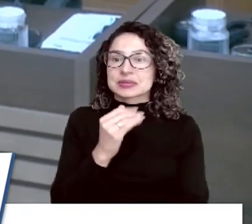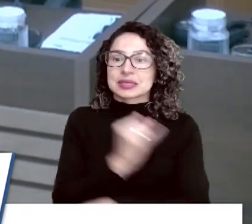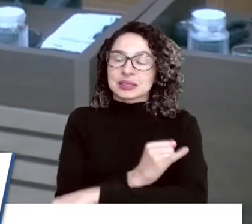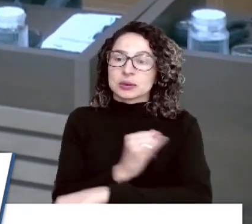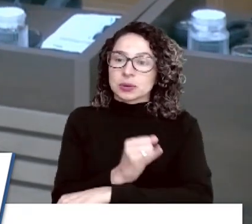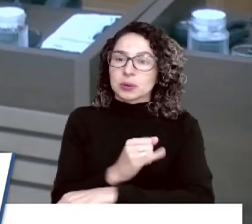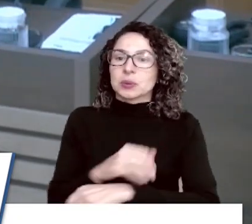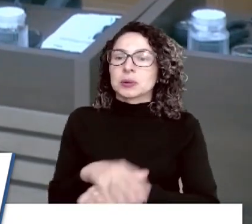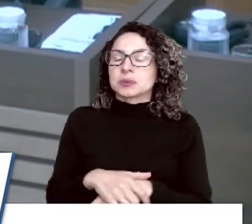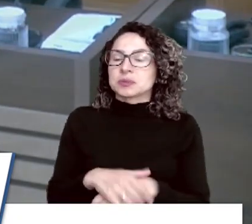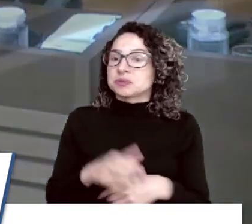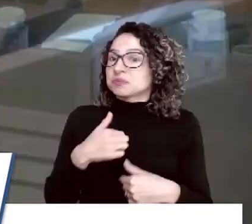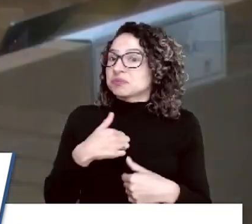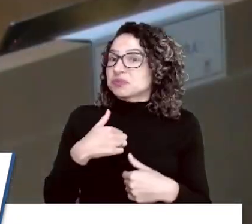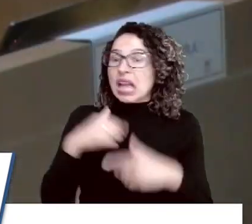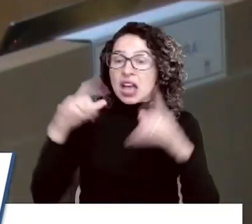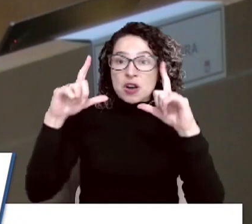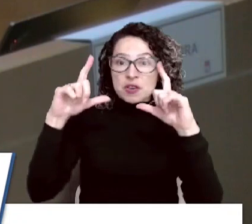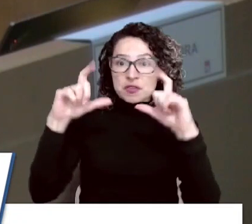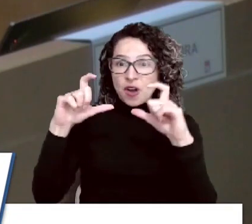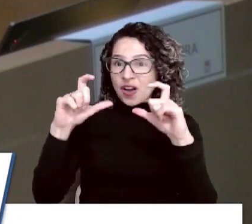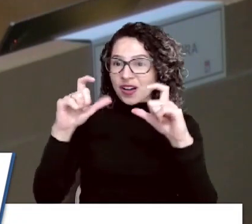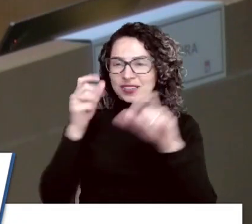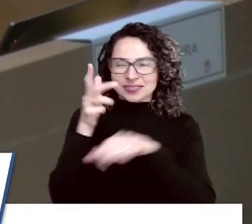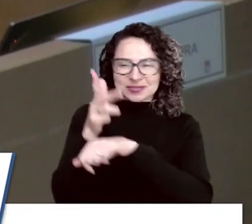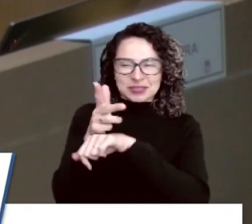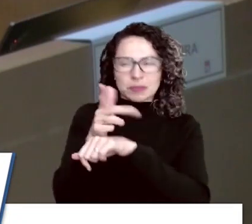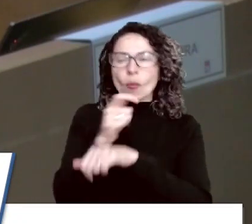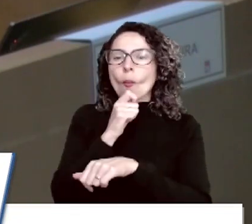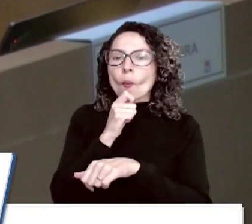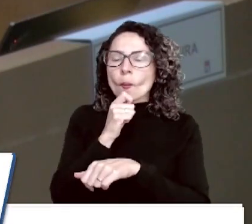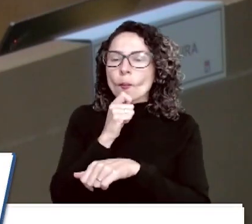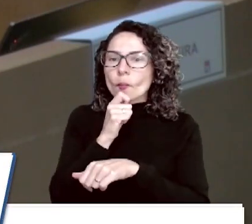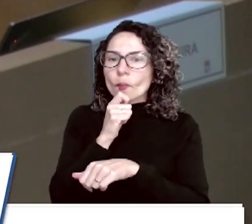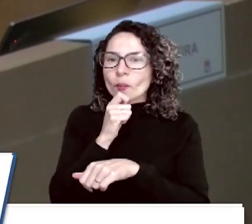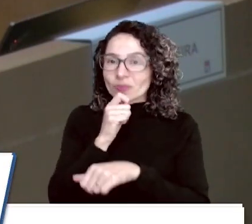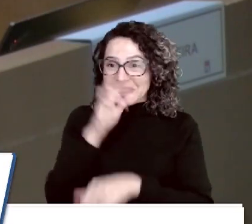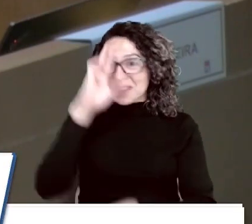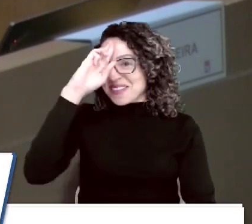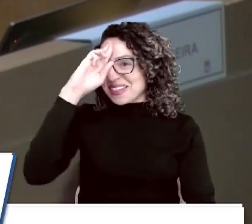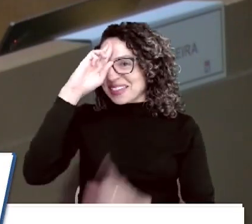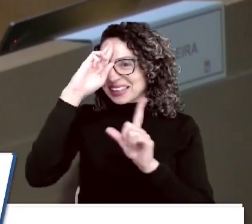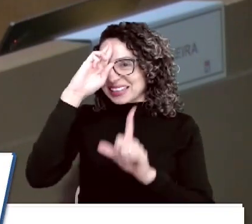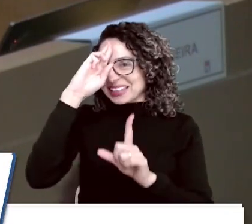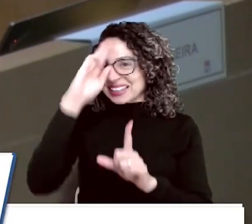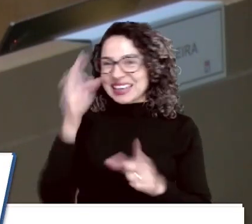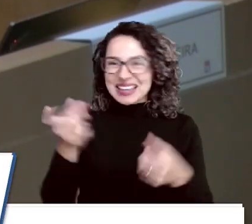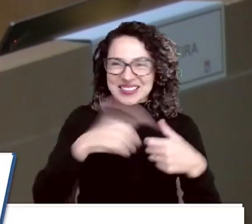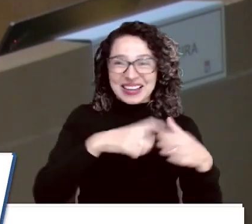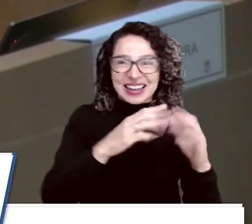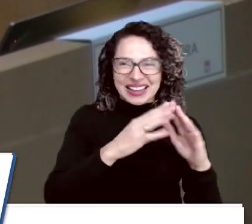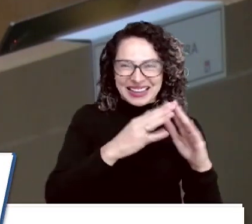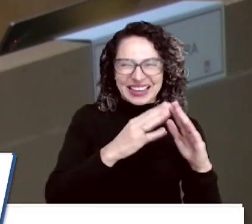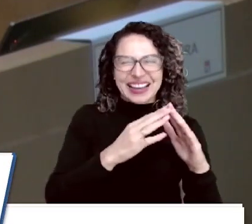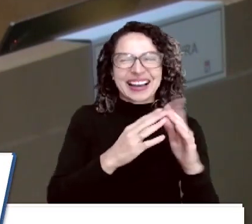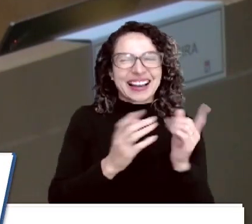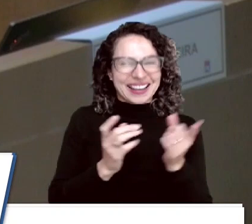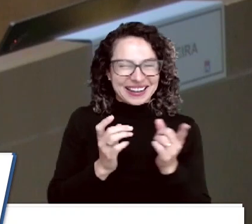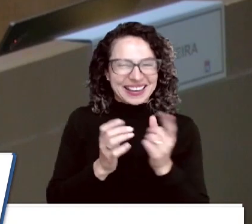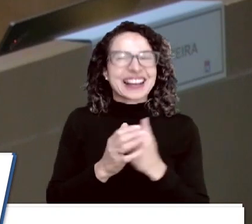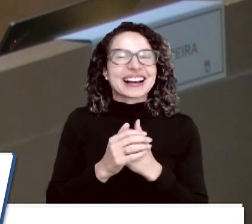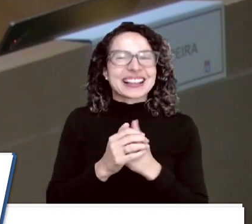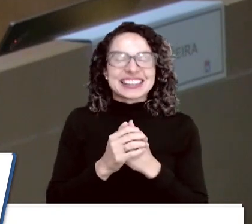excelência, eu não tirei nenhuma foto lá, não filmei nada ainda, mas assim. Foi na hora do almoço. Eu fui almoçar em casa. Você foi lá, né?